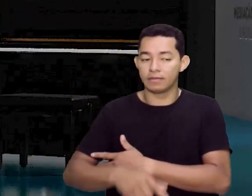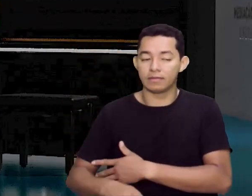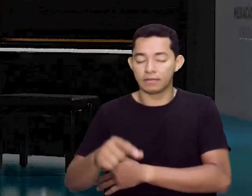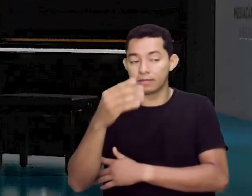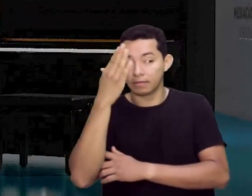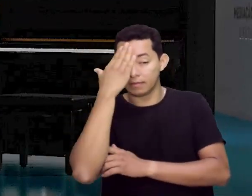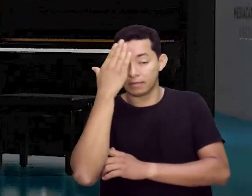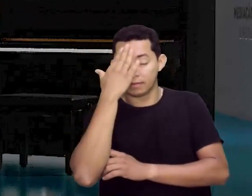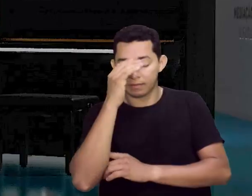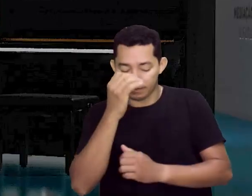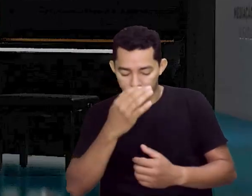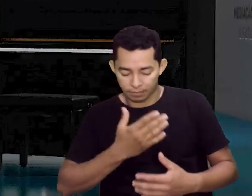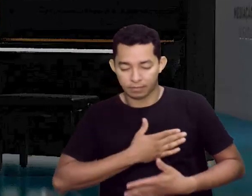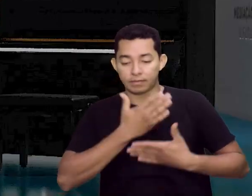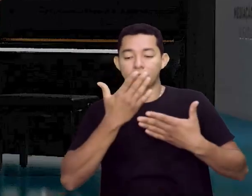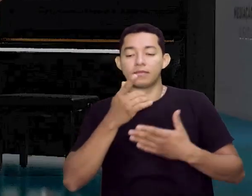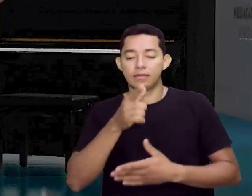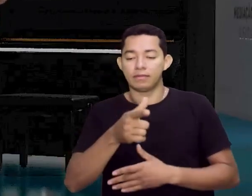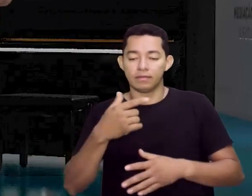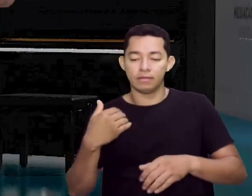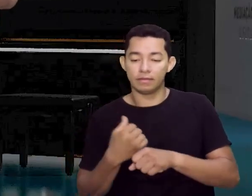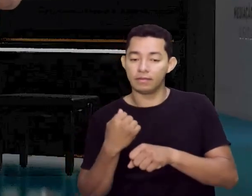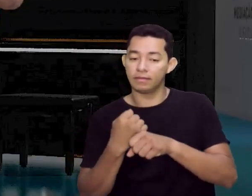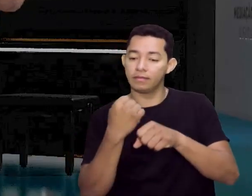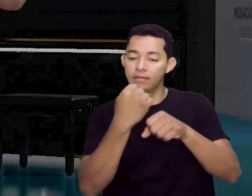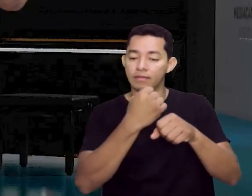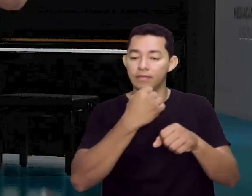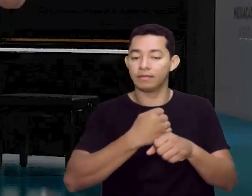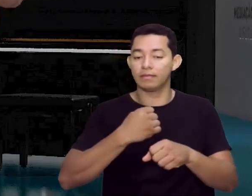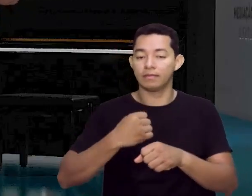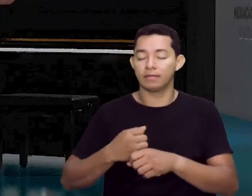Entenda que a surpresa é você quem produz.